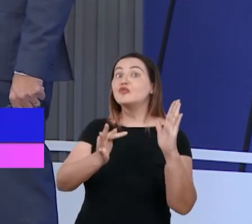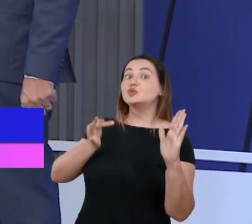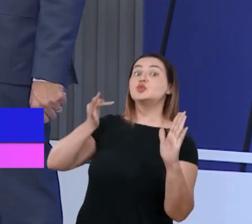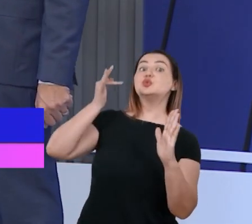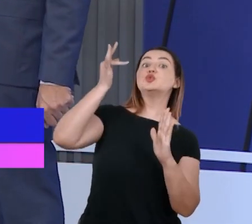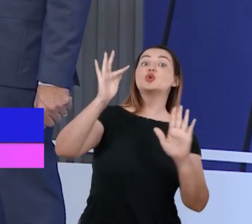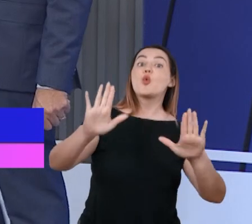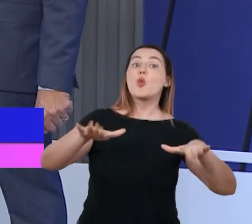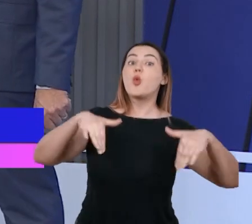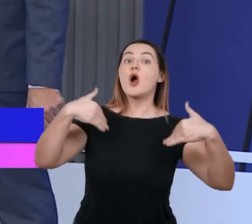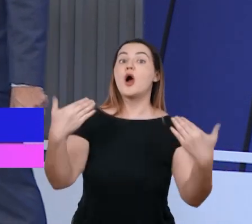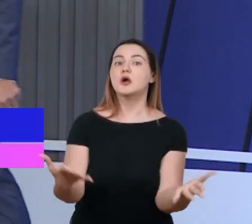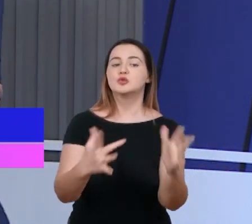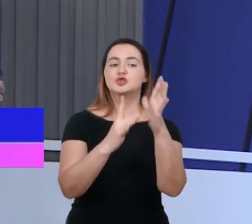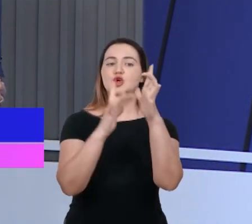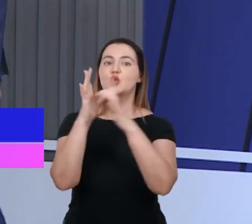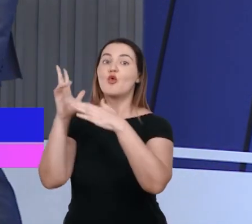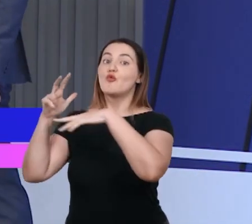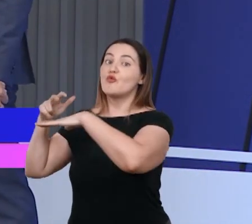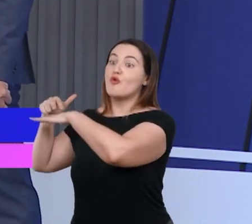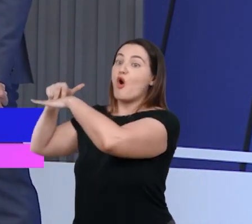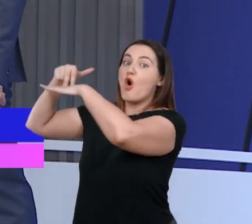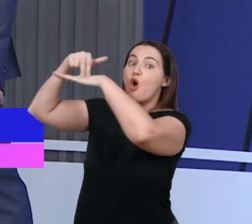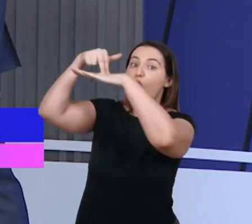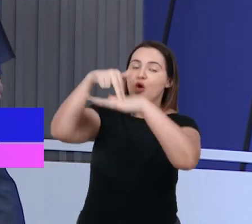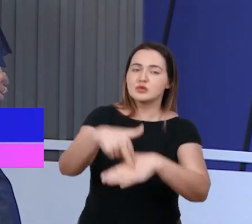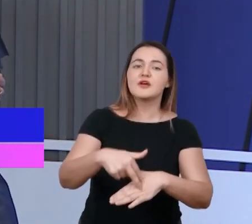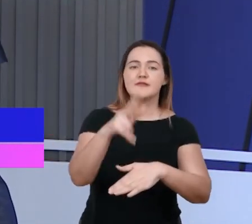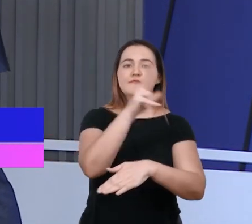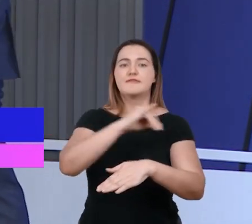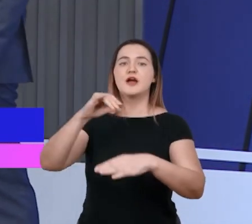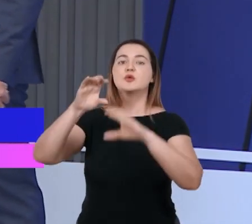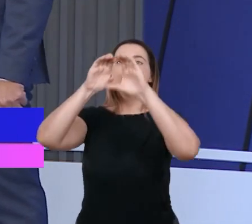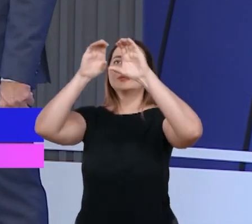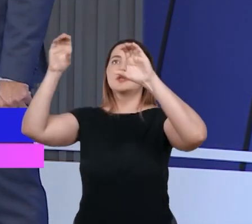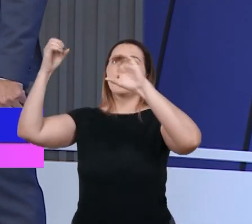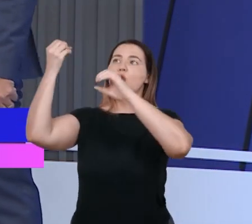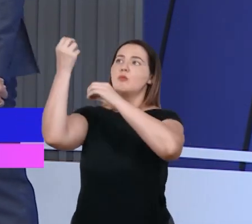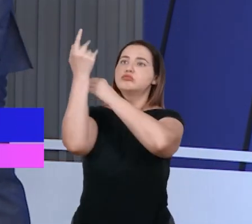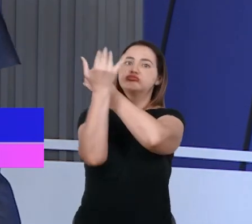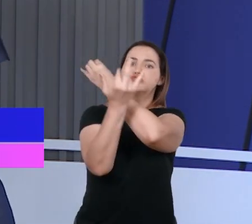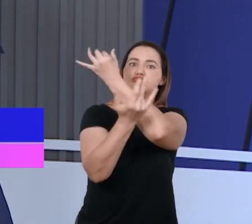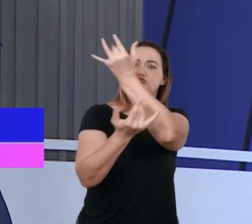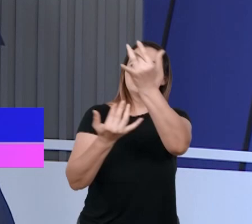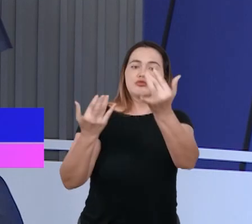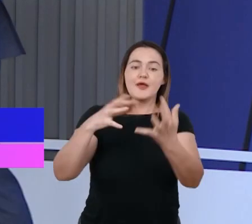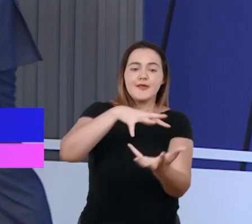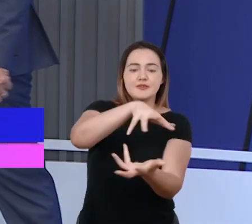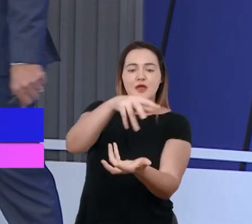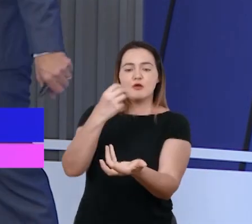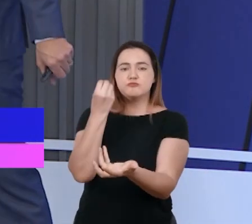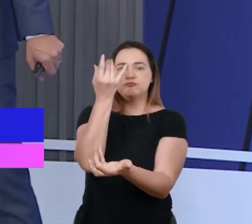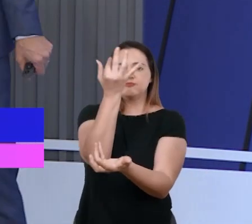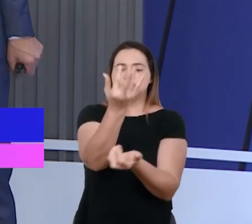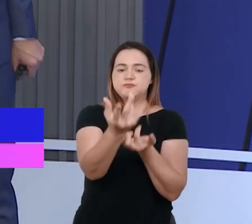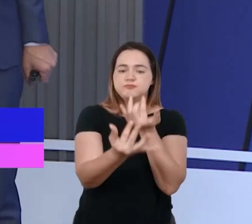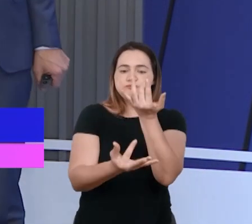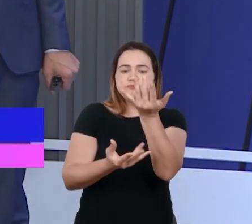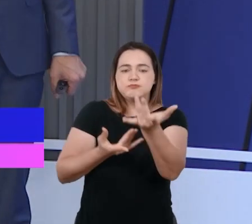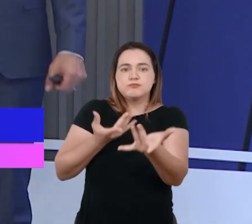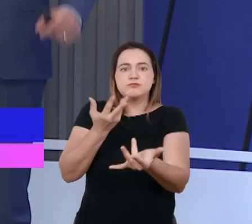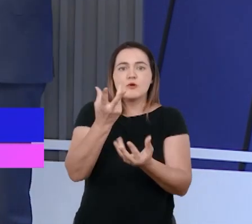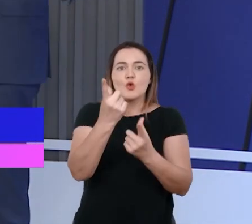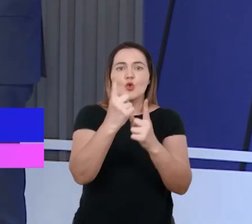momento, significa que os céus vão passar, os elementos da terra se desfarão como fogo e tudo vai